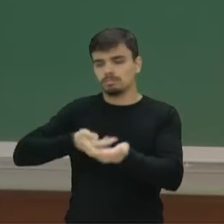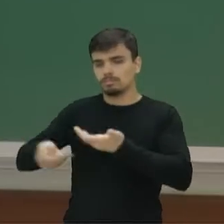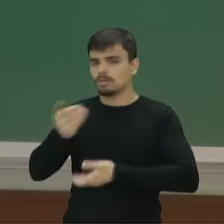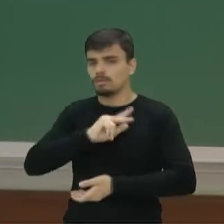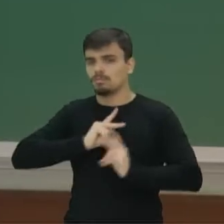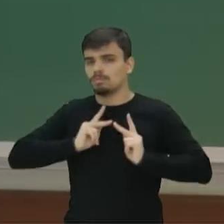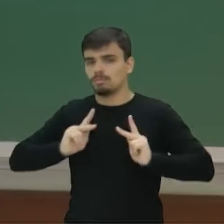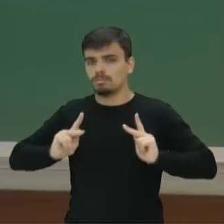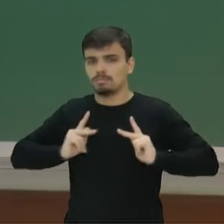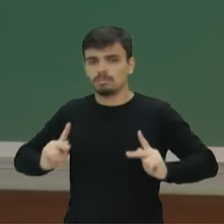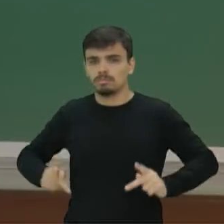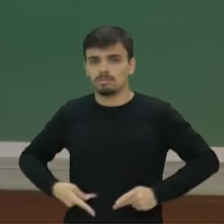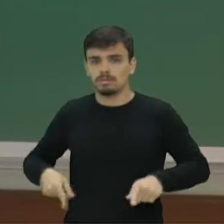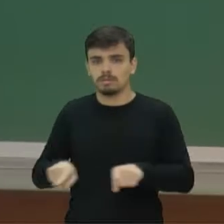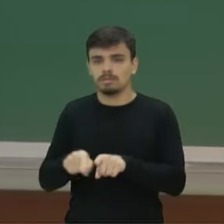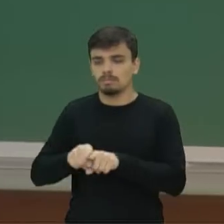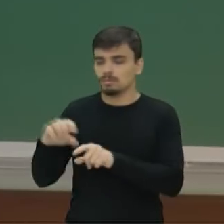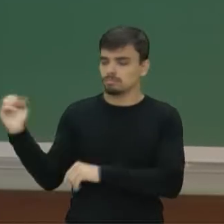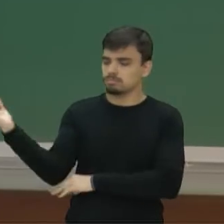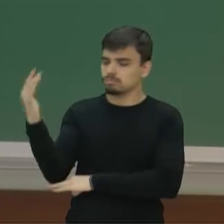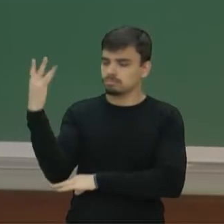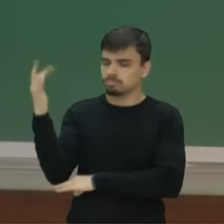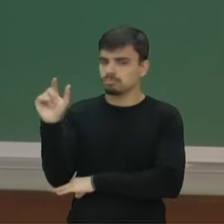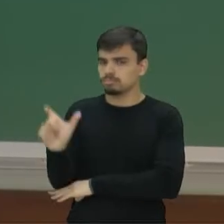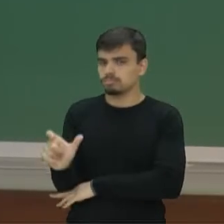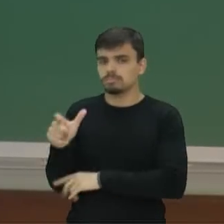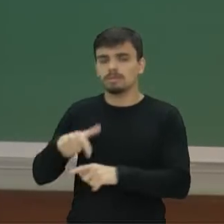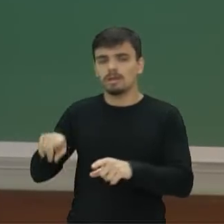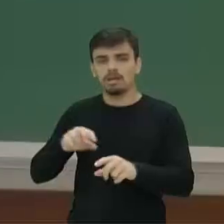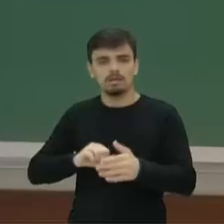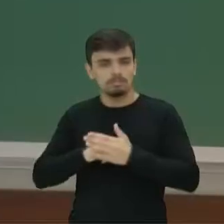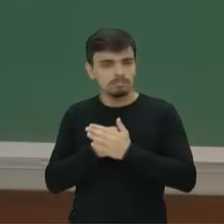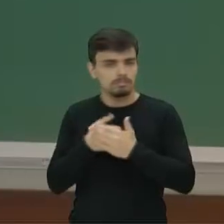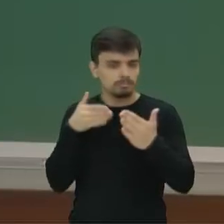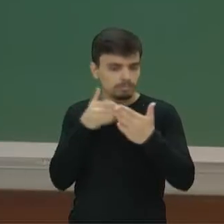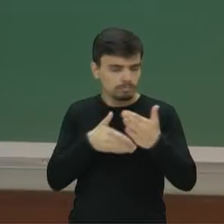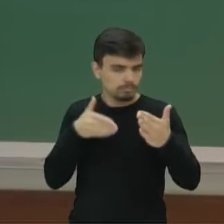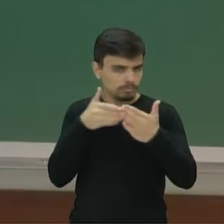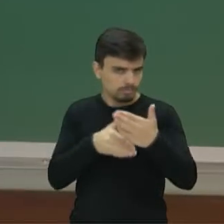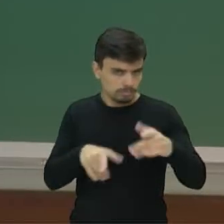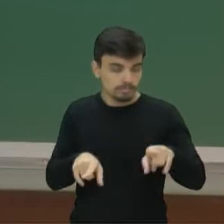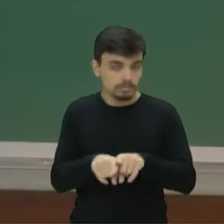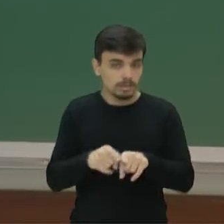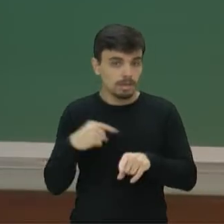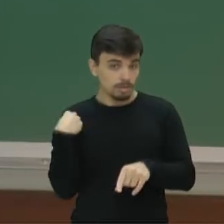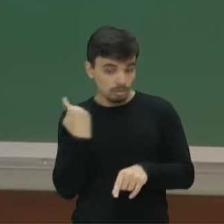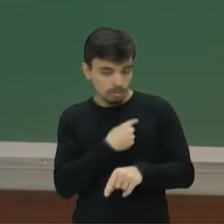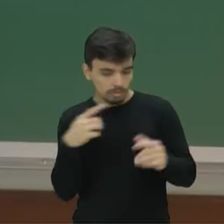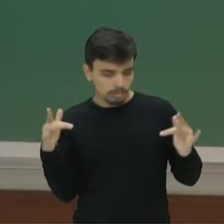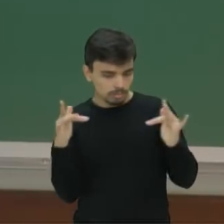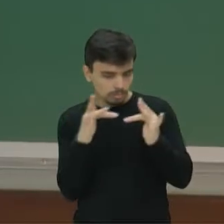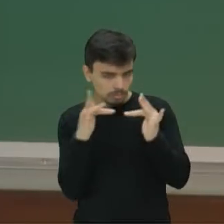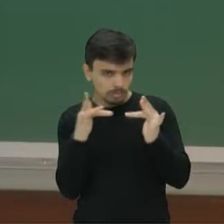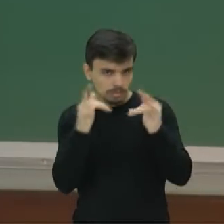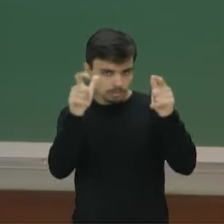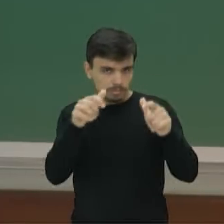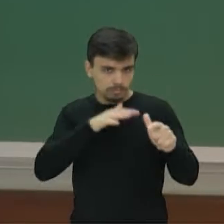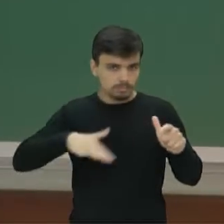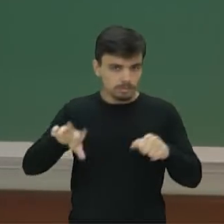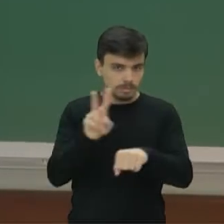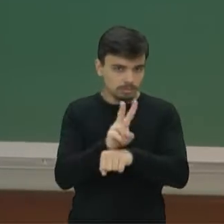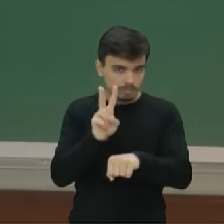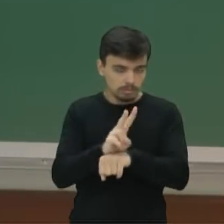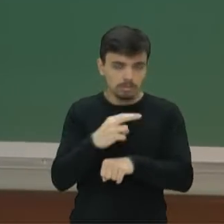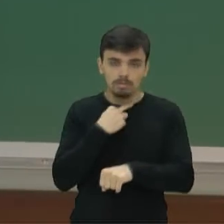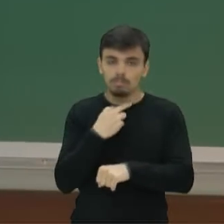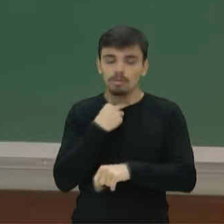o recurso, com a área, ela é bastante restritiva. Nós, ao entrarmos em contato com essas áreas de proteção integral,